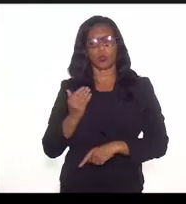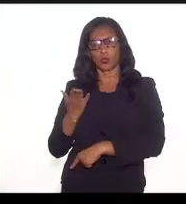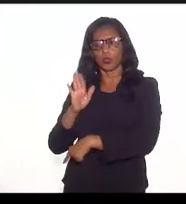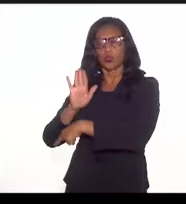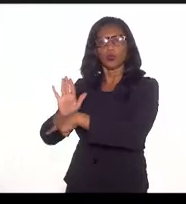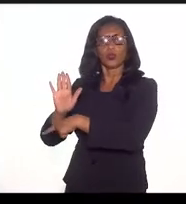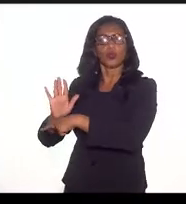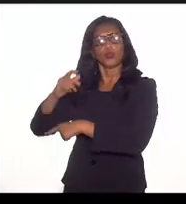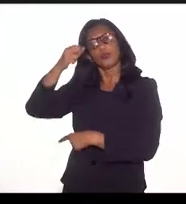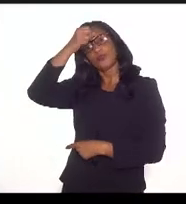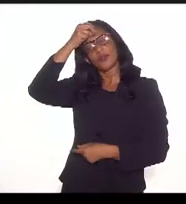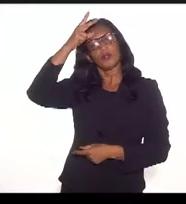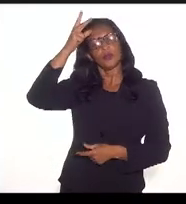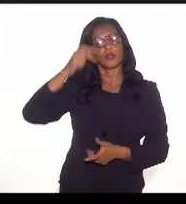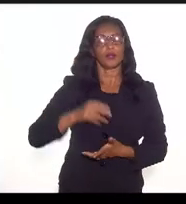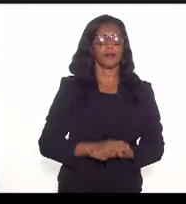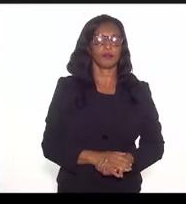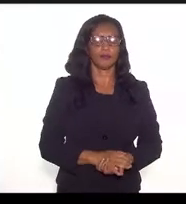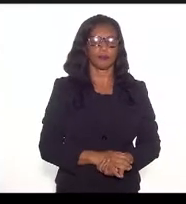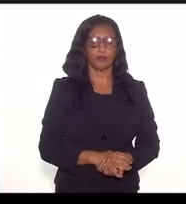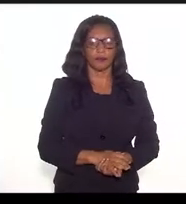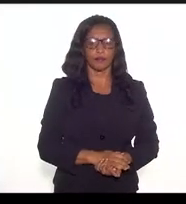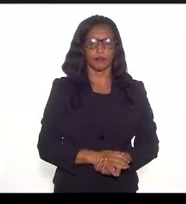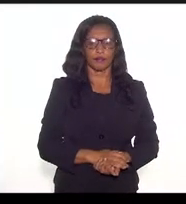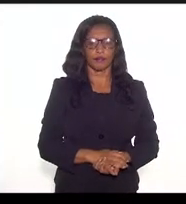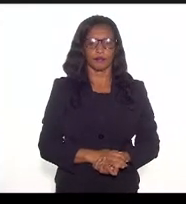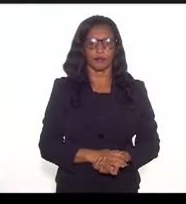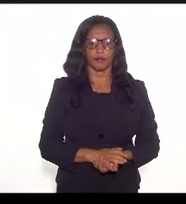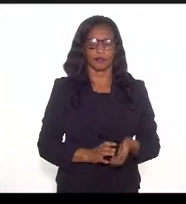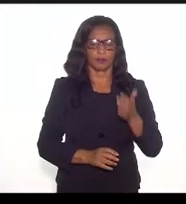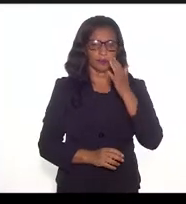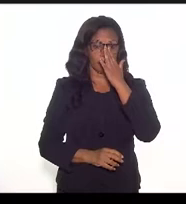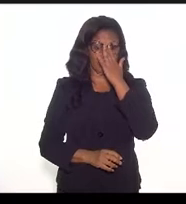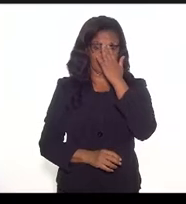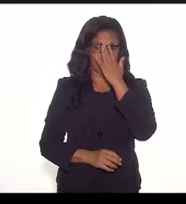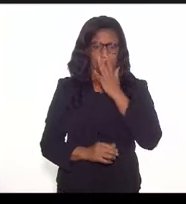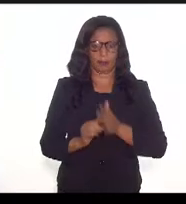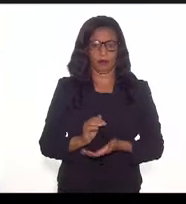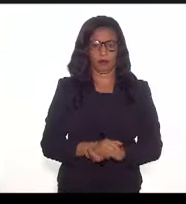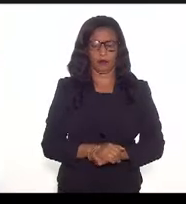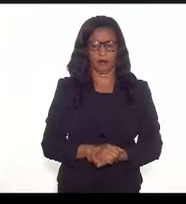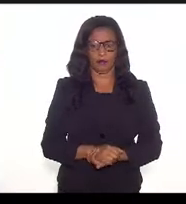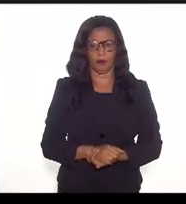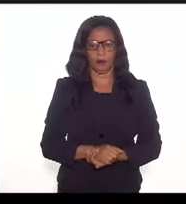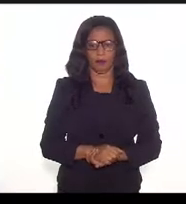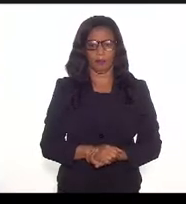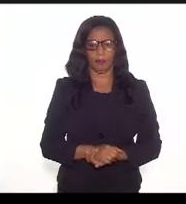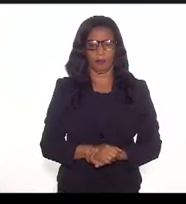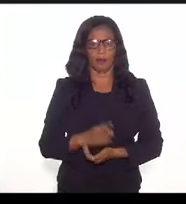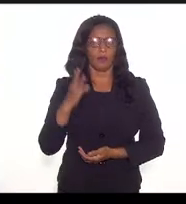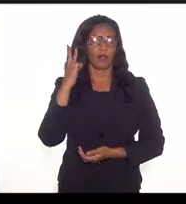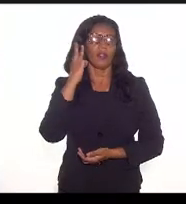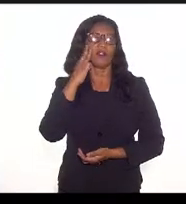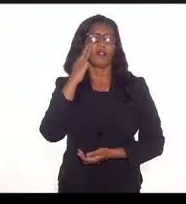das prefeituras. André, um minutinho, André. Valdete, seu som está aberto, Valdete, por favor.